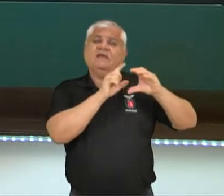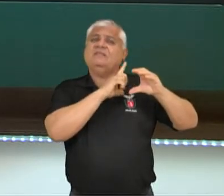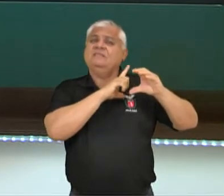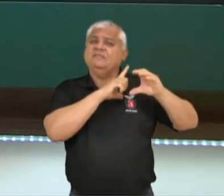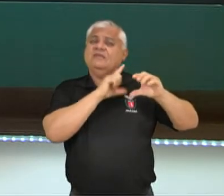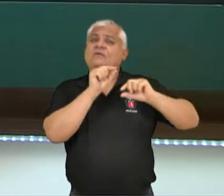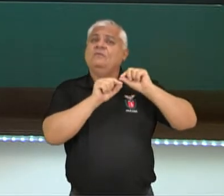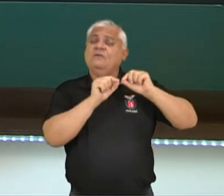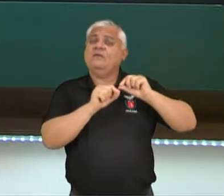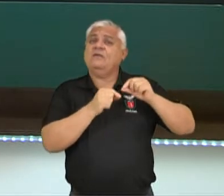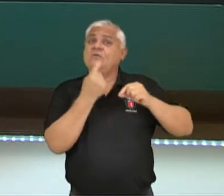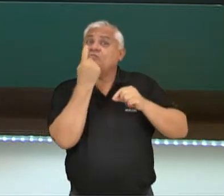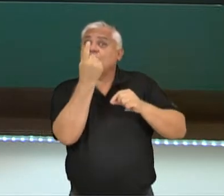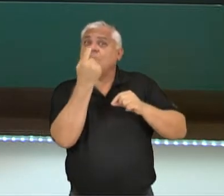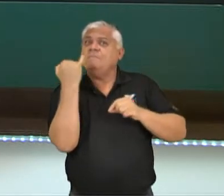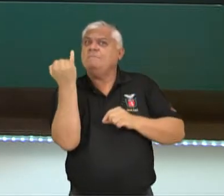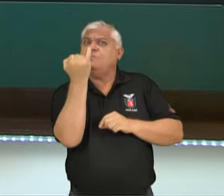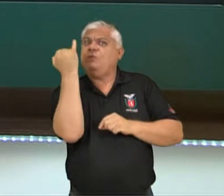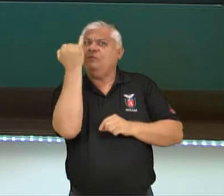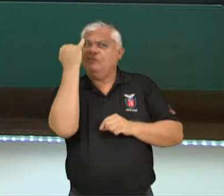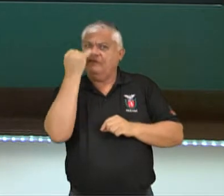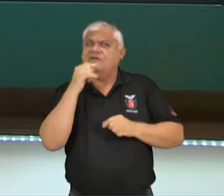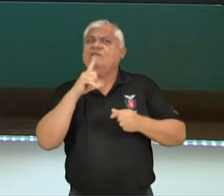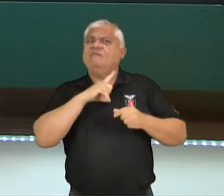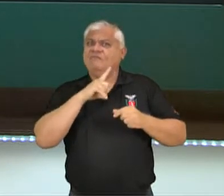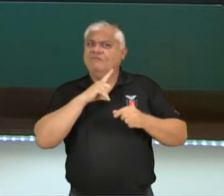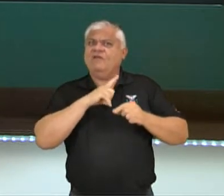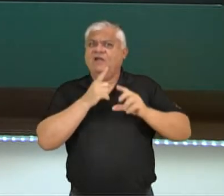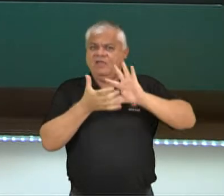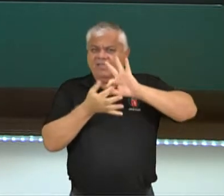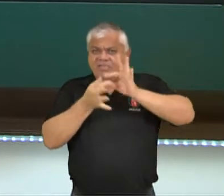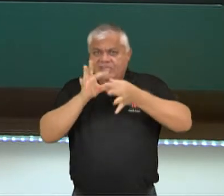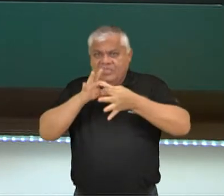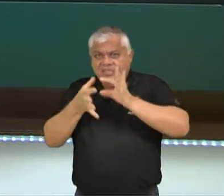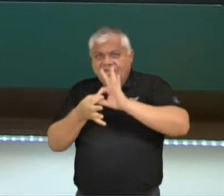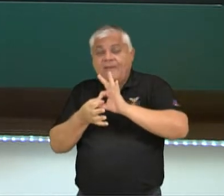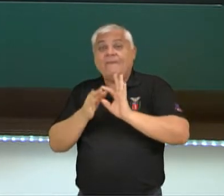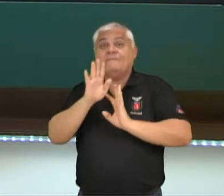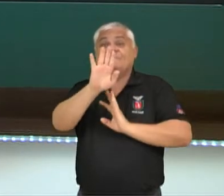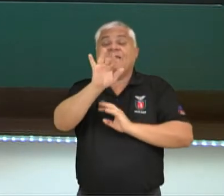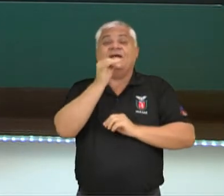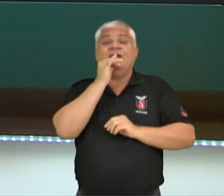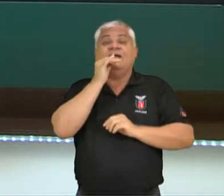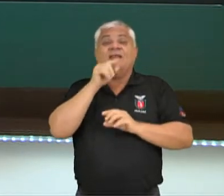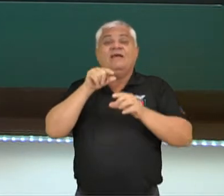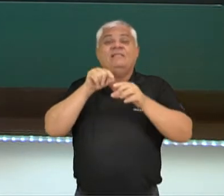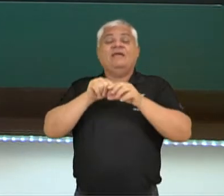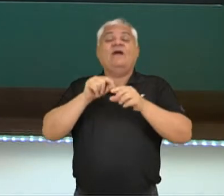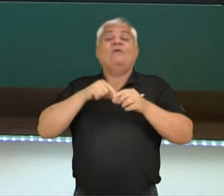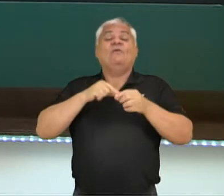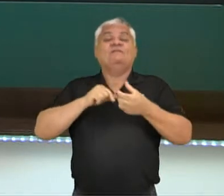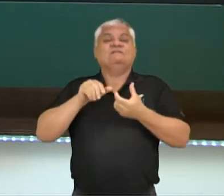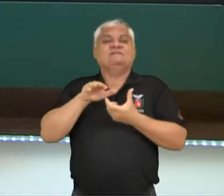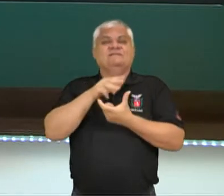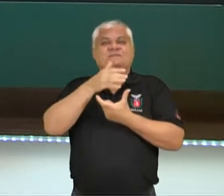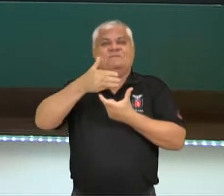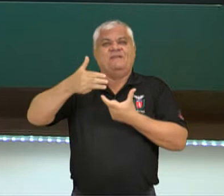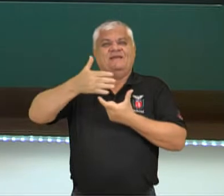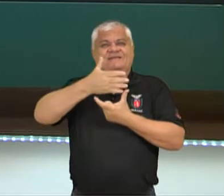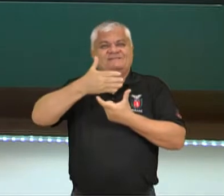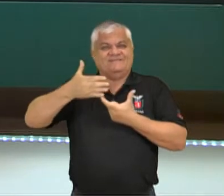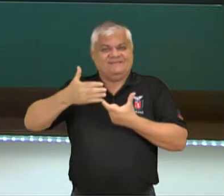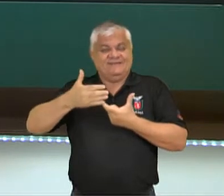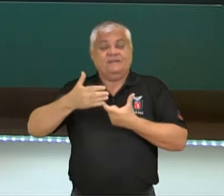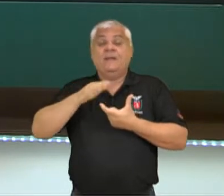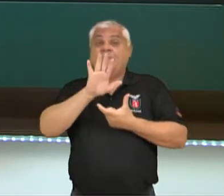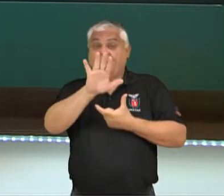existe uma organela importante que faz síntese proteica, só que essa organela ela está no citoplasma da célula. Então,